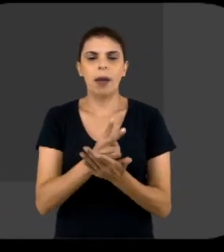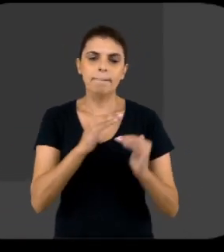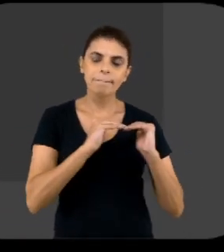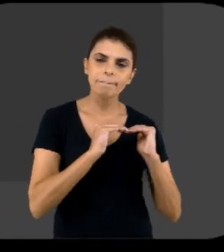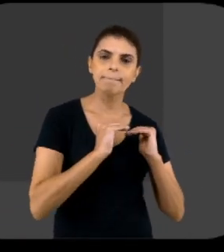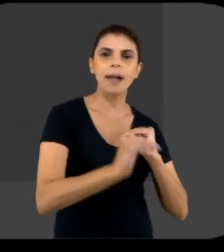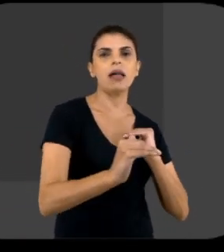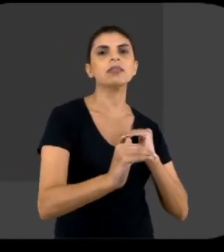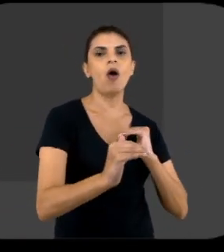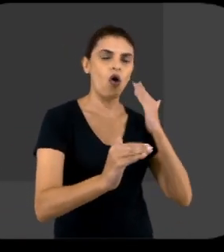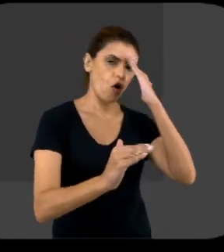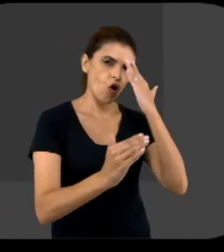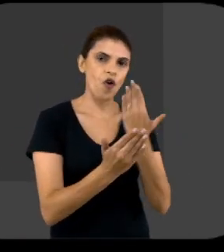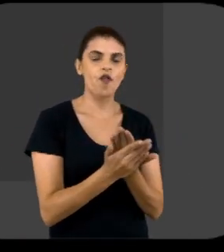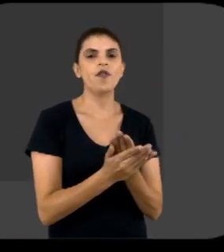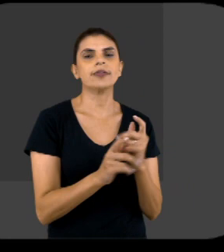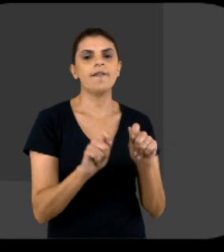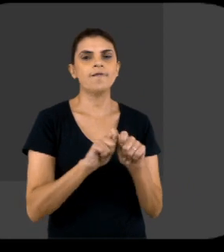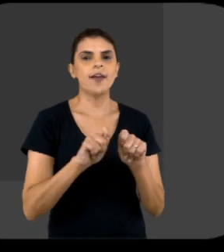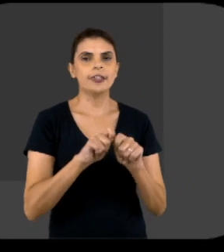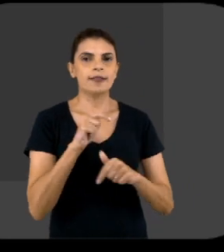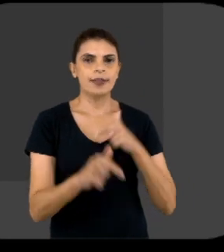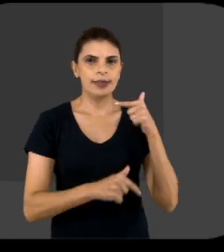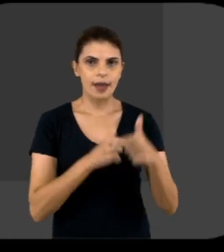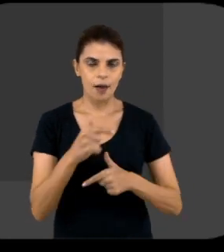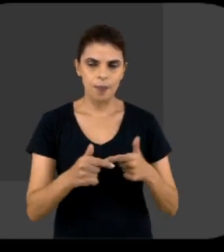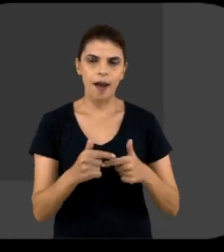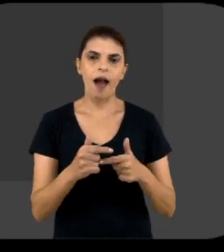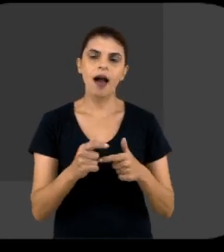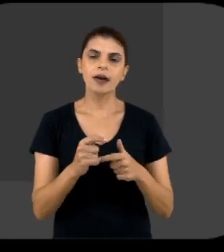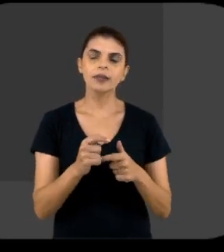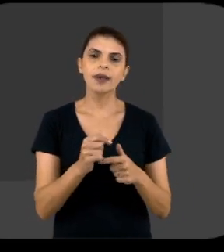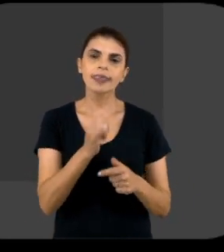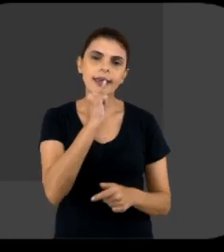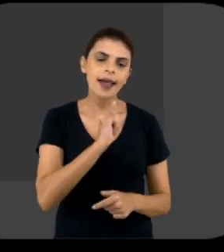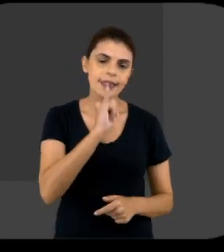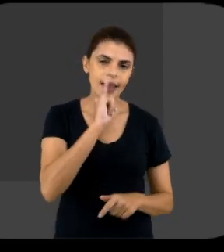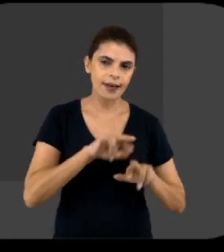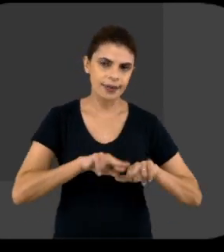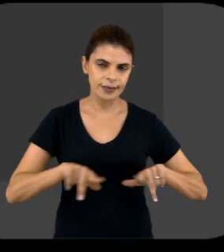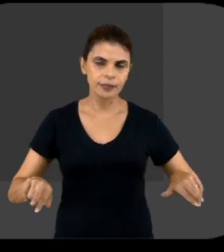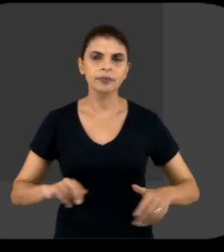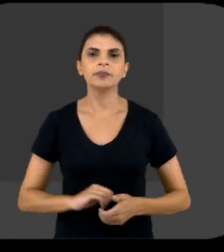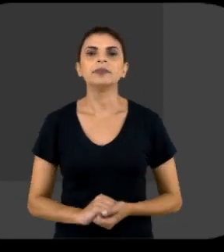mantenha um padrão na realização dos ensaios.